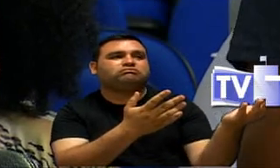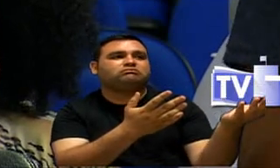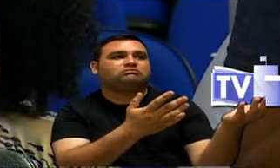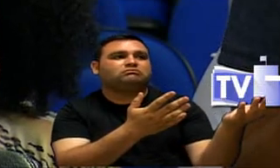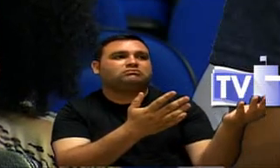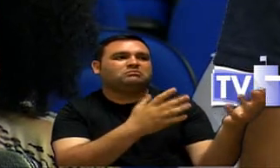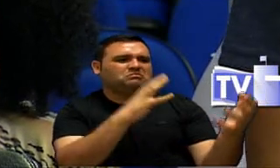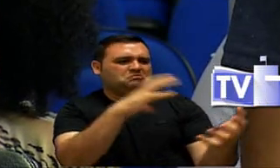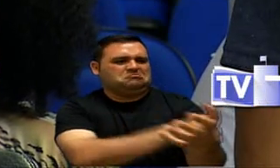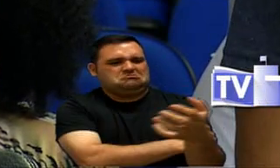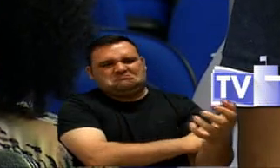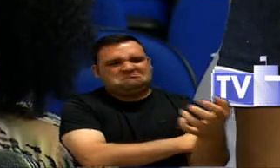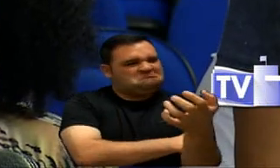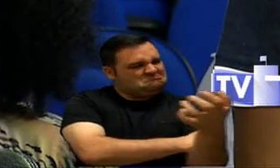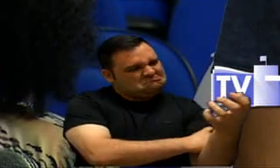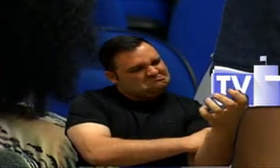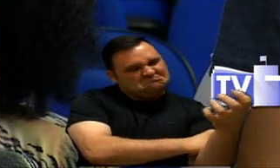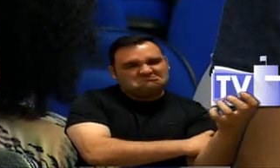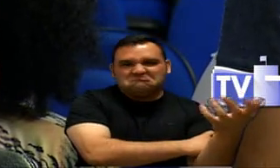me pegou para o braço,